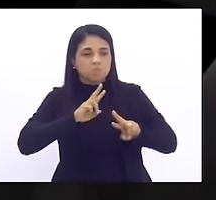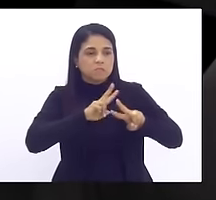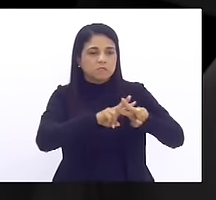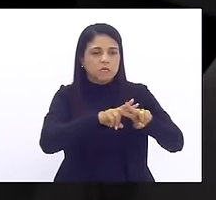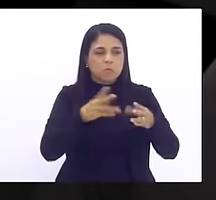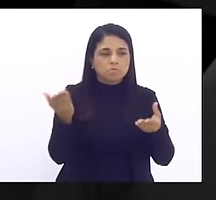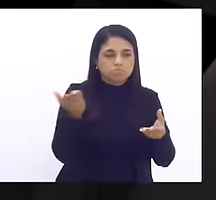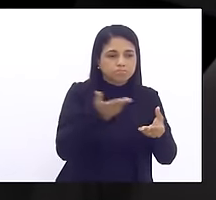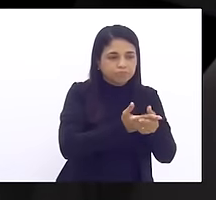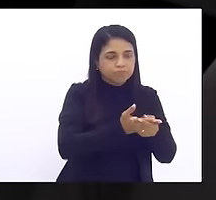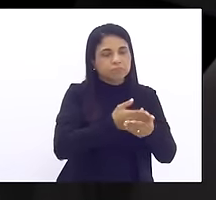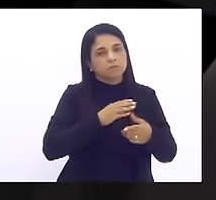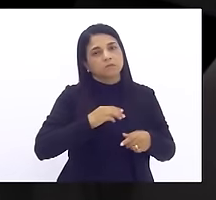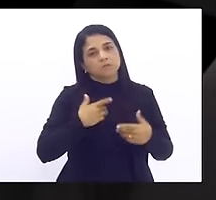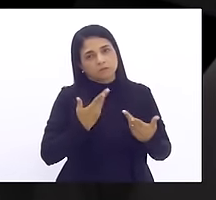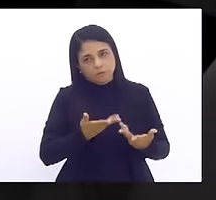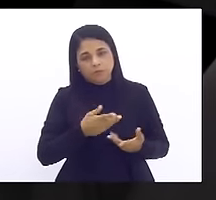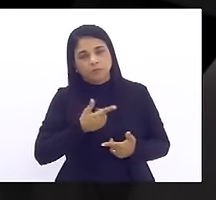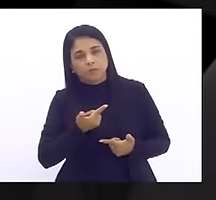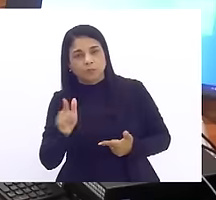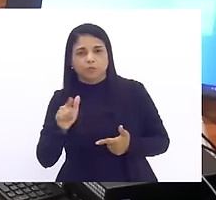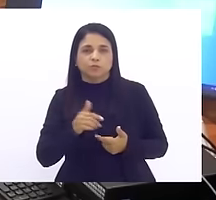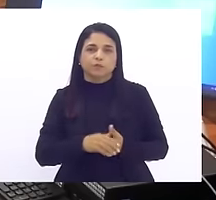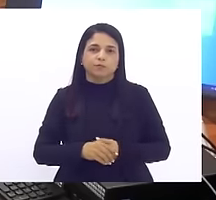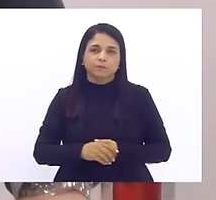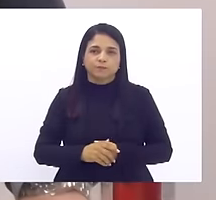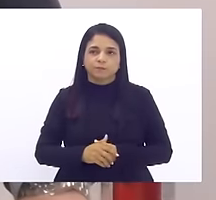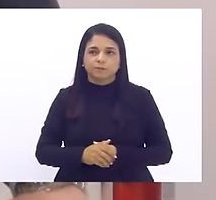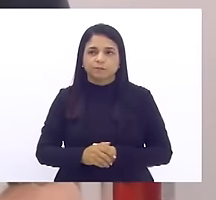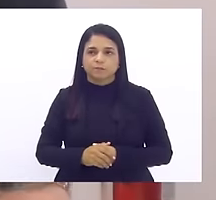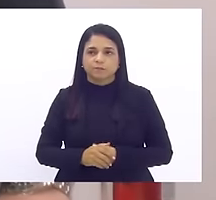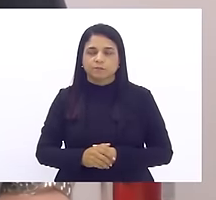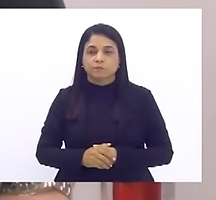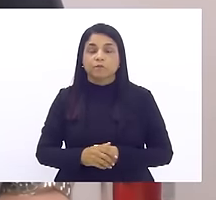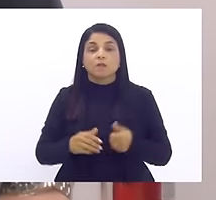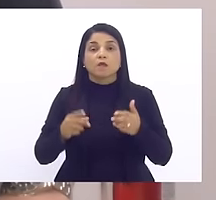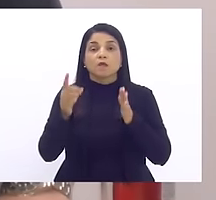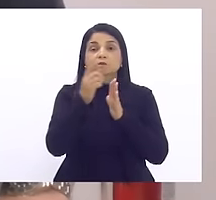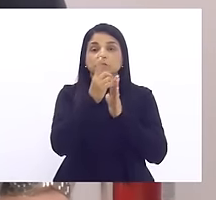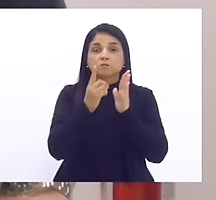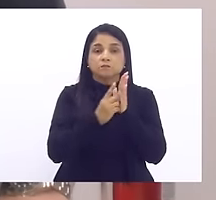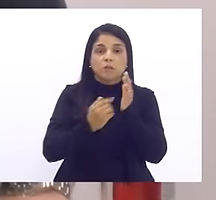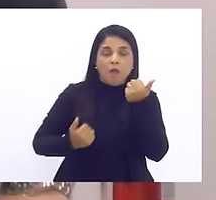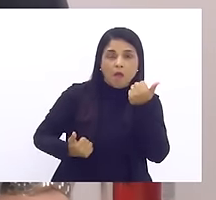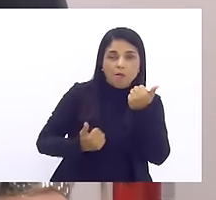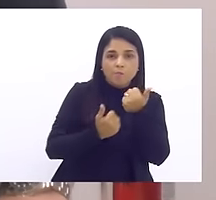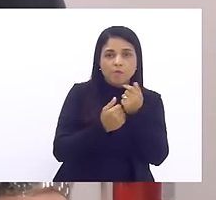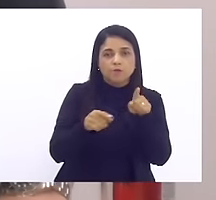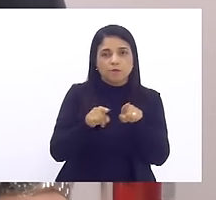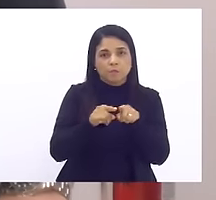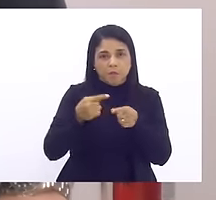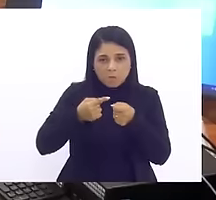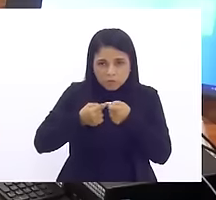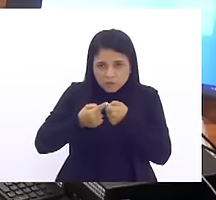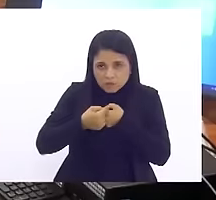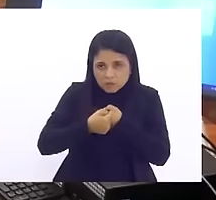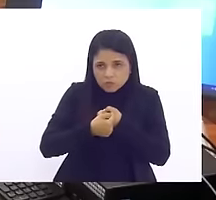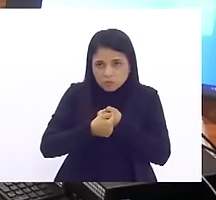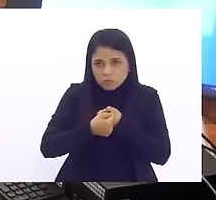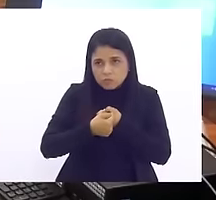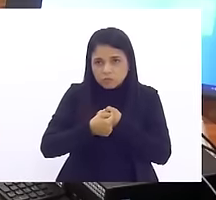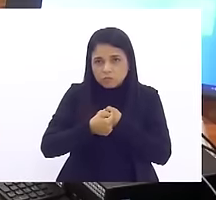busca apreensão são outras coisas essa o Detran faz apoio também as operações em municípios